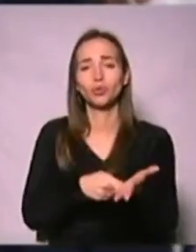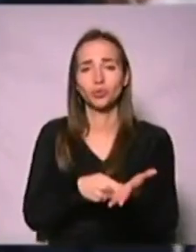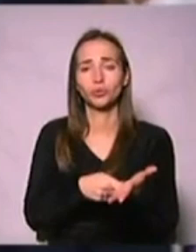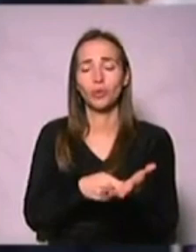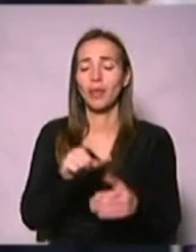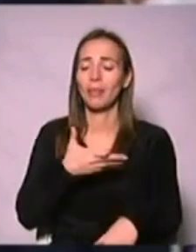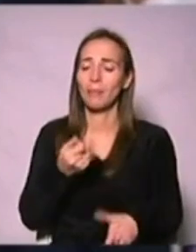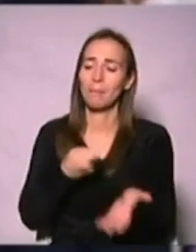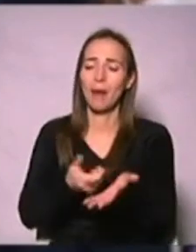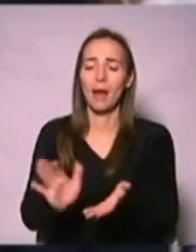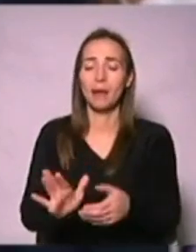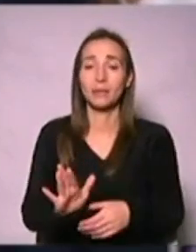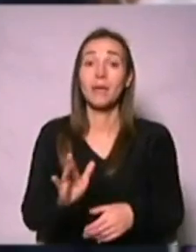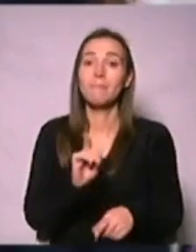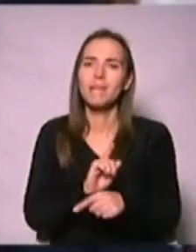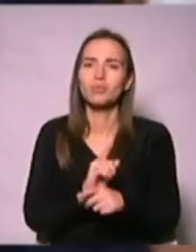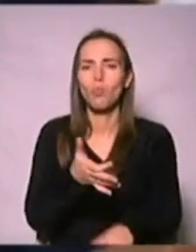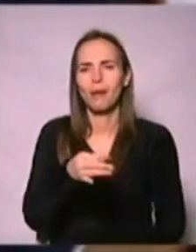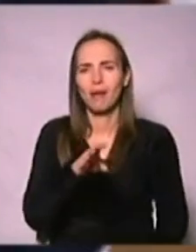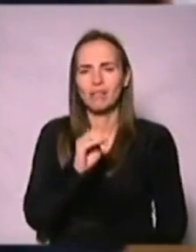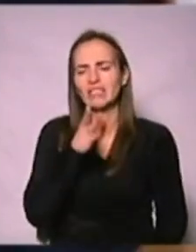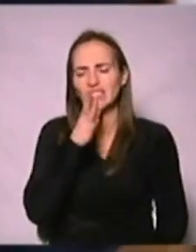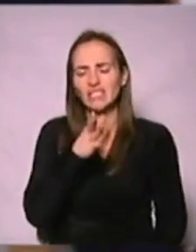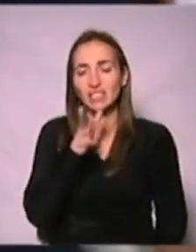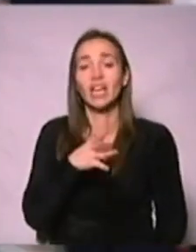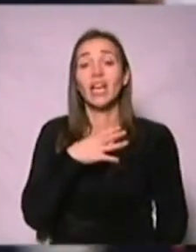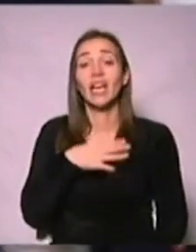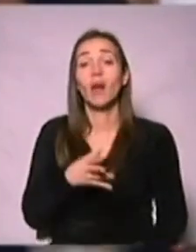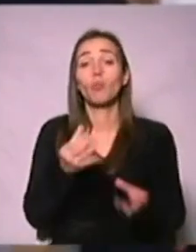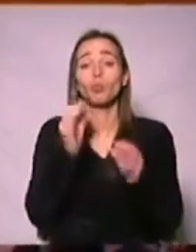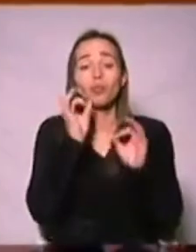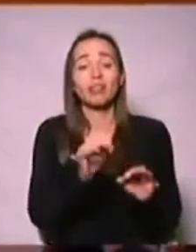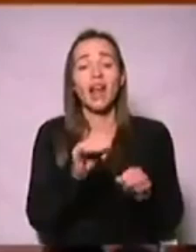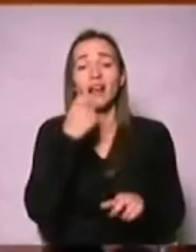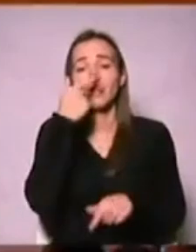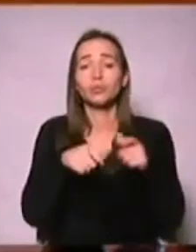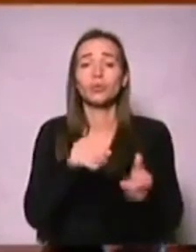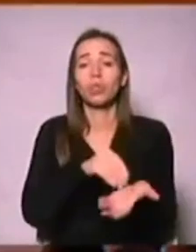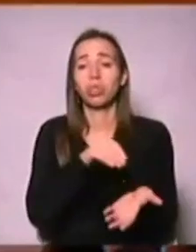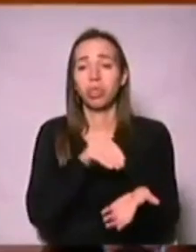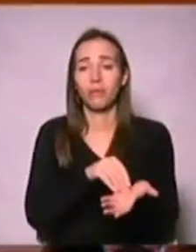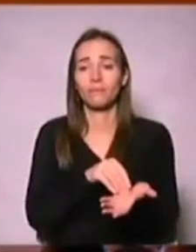apesar do PS tanto propagar que tanto quer aos mais desfavorecidos e